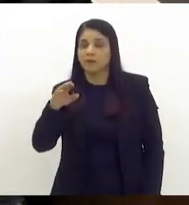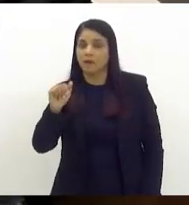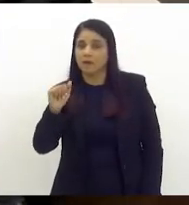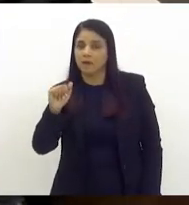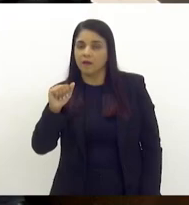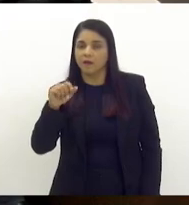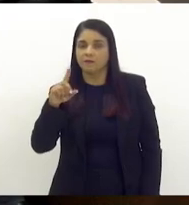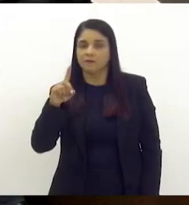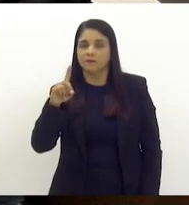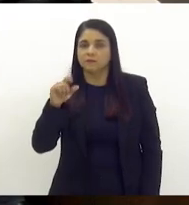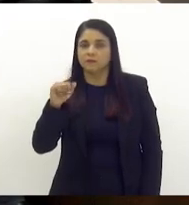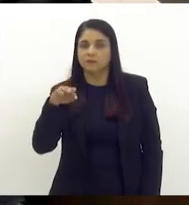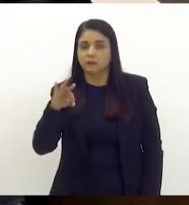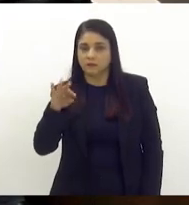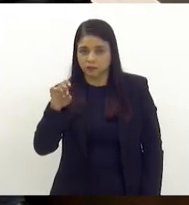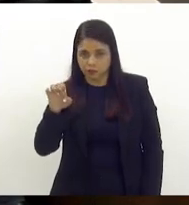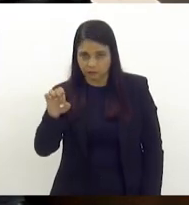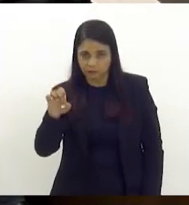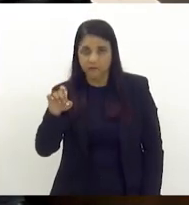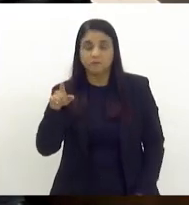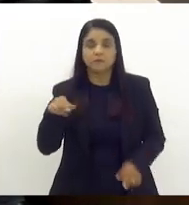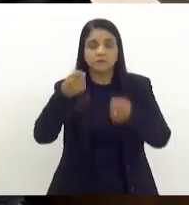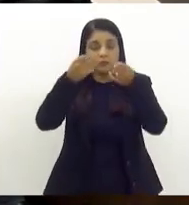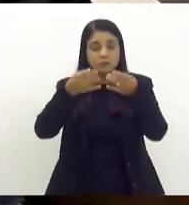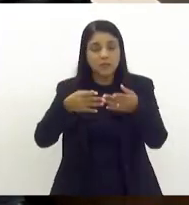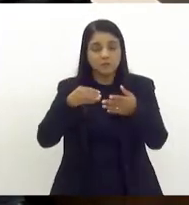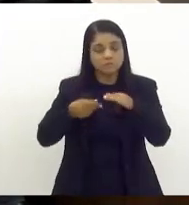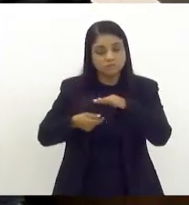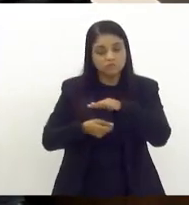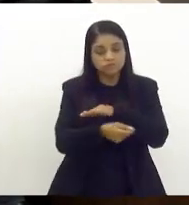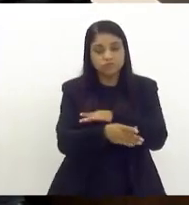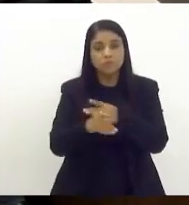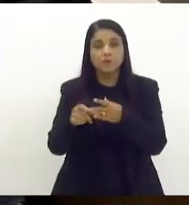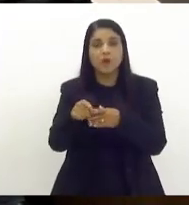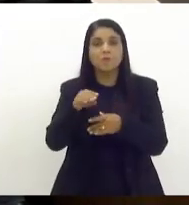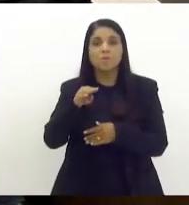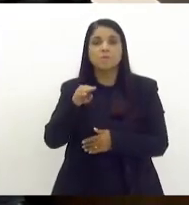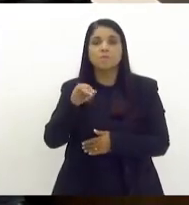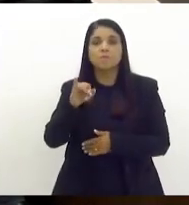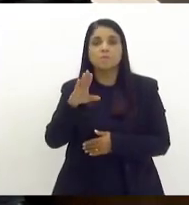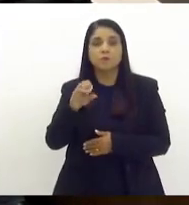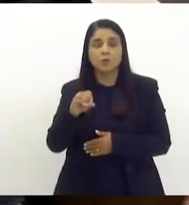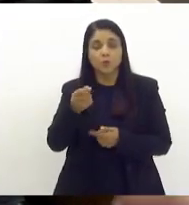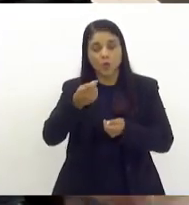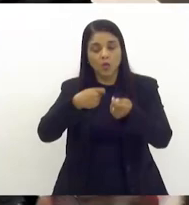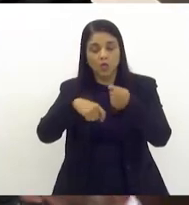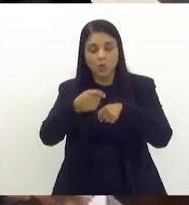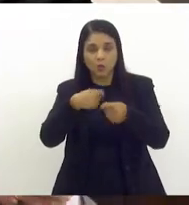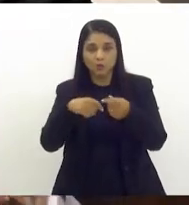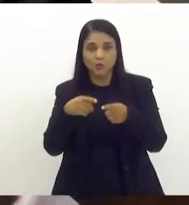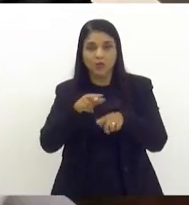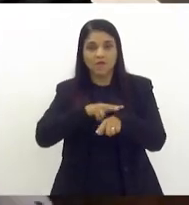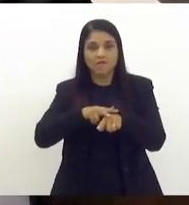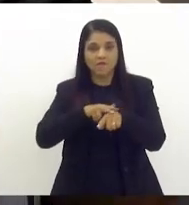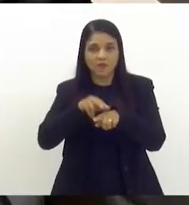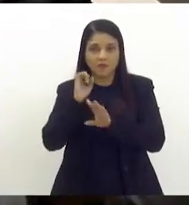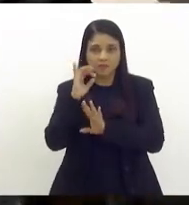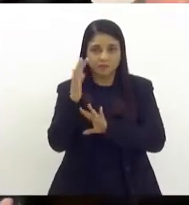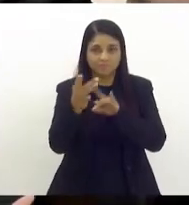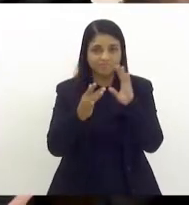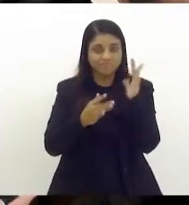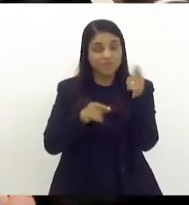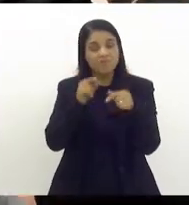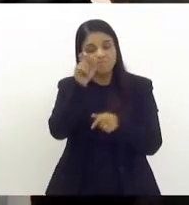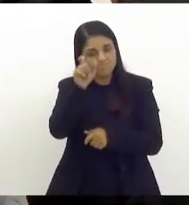para a bioeconomia para economia verde vossa excelência se antecipou aqui colocando Assembleia